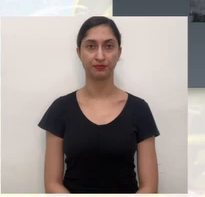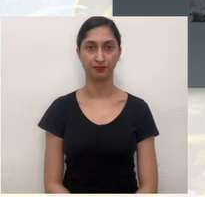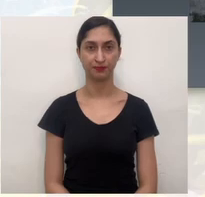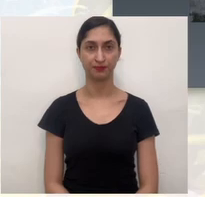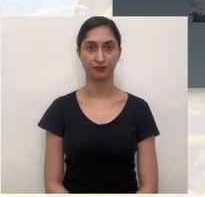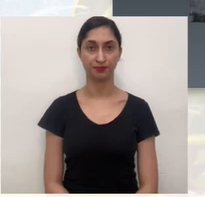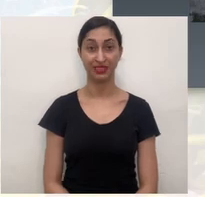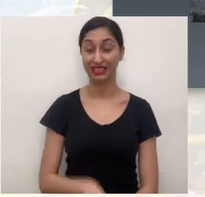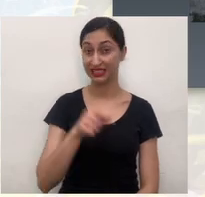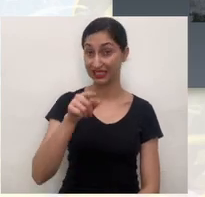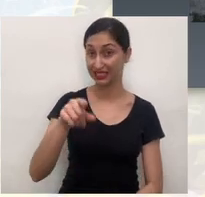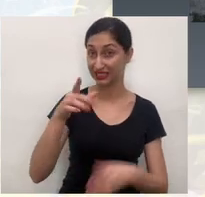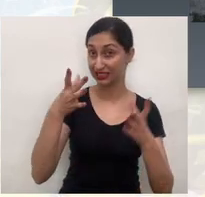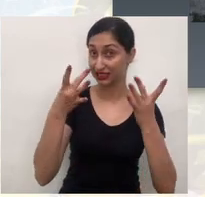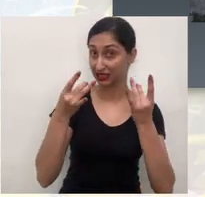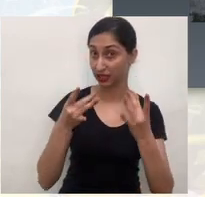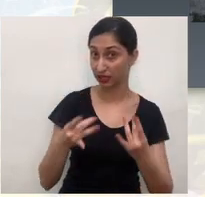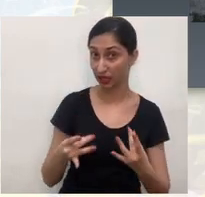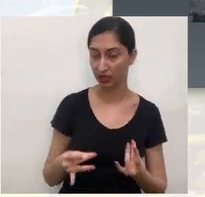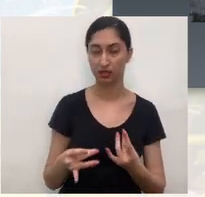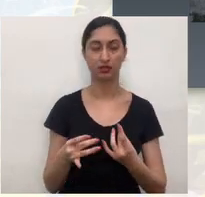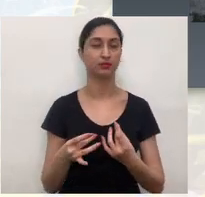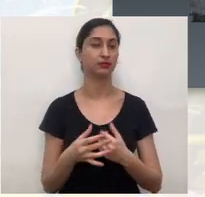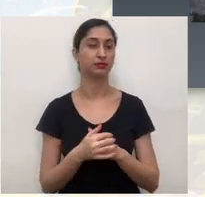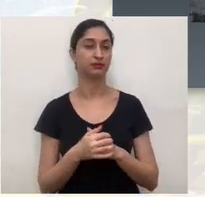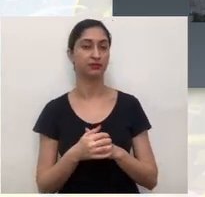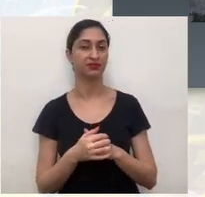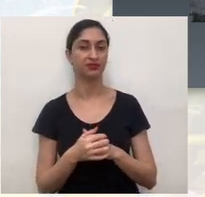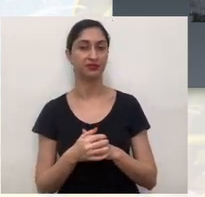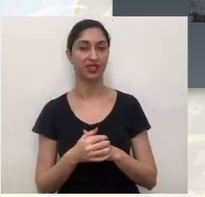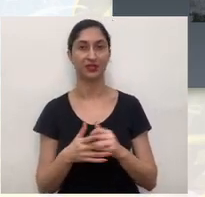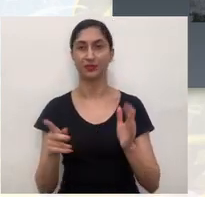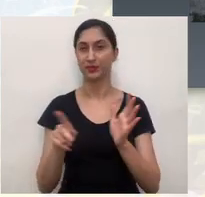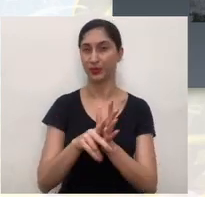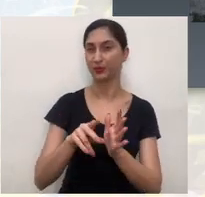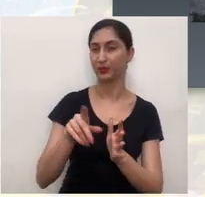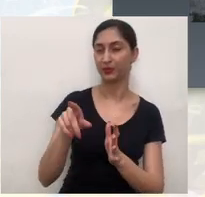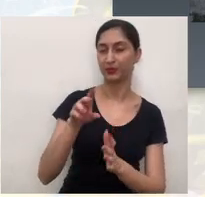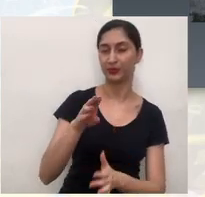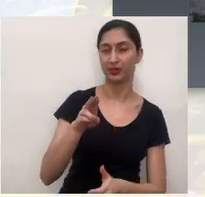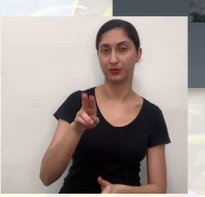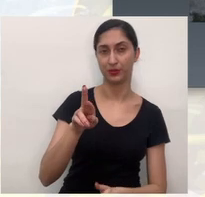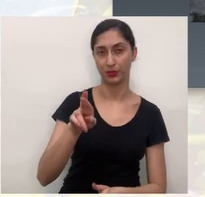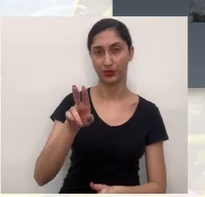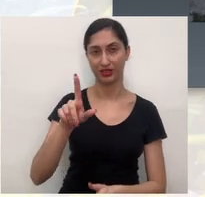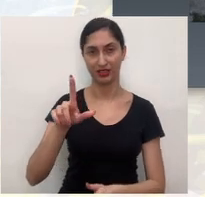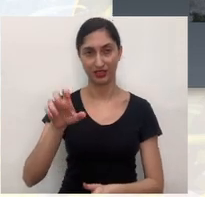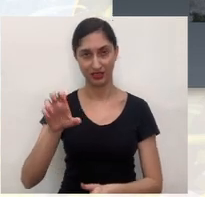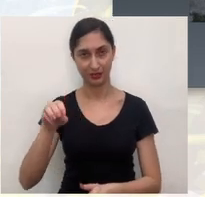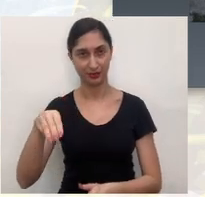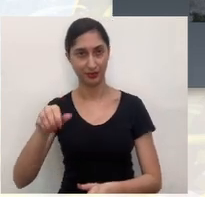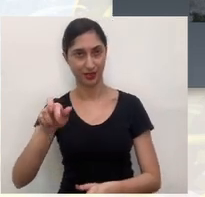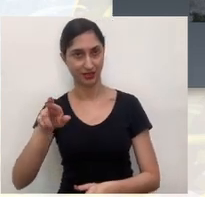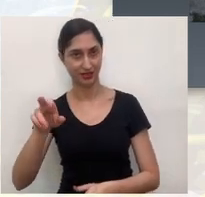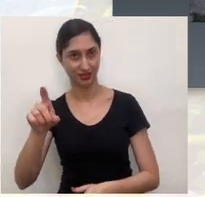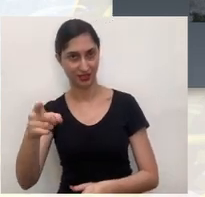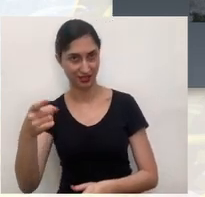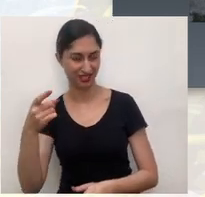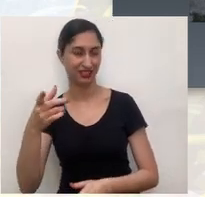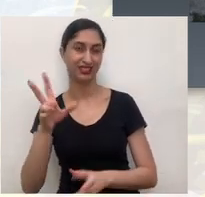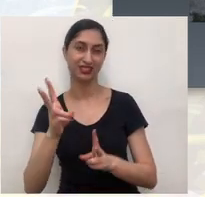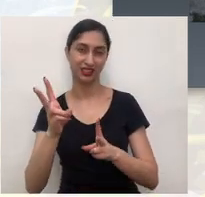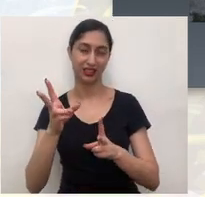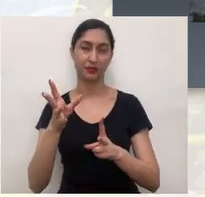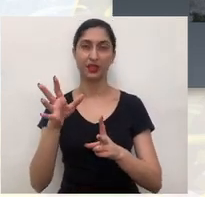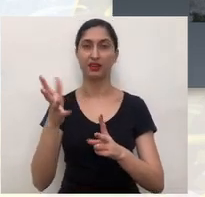aqui é um detalhe da inegável tendência do Burle Marx desse jardim a se inspirar ou a